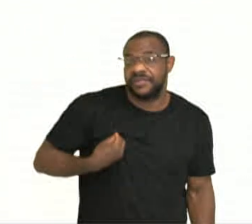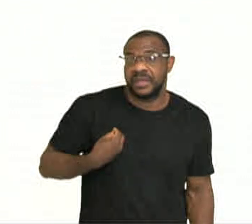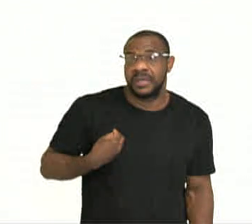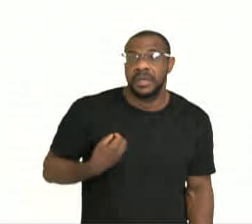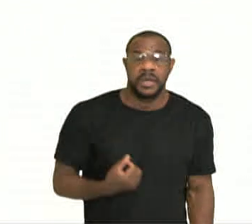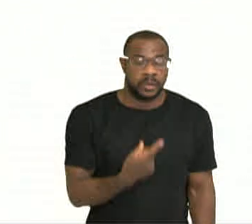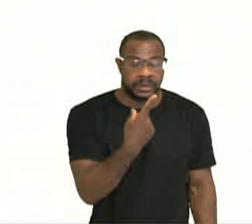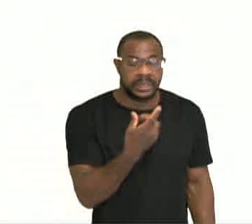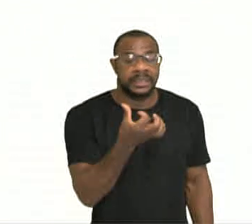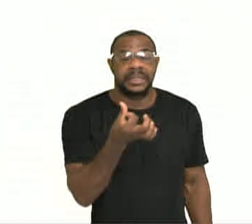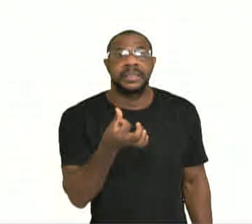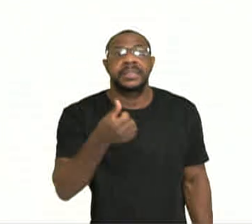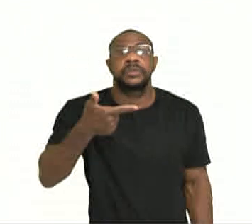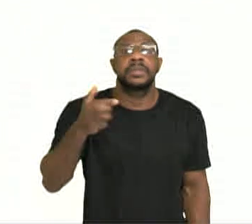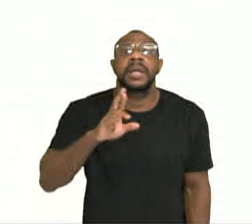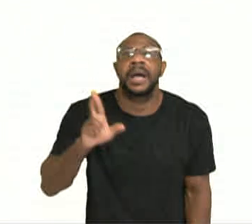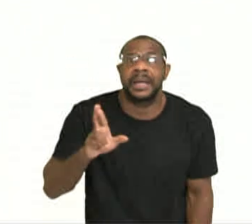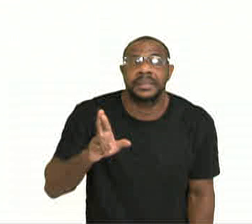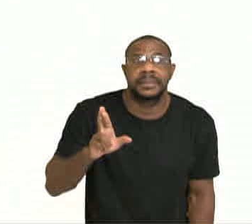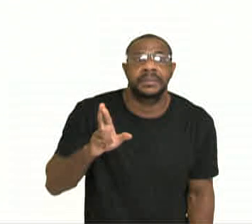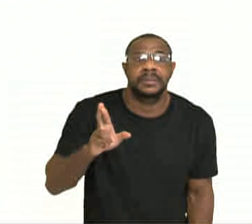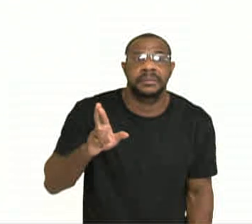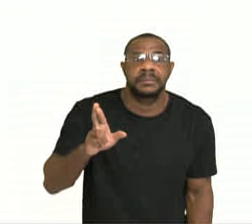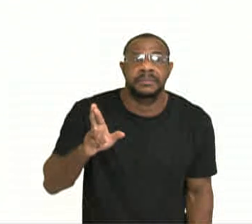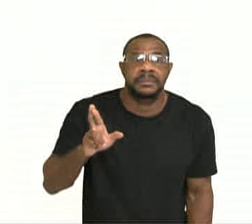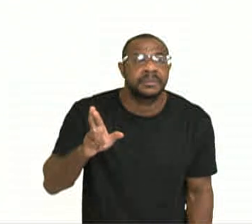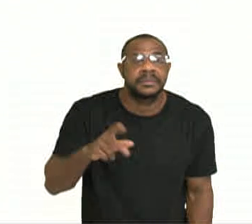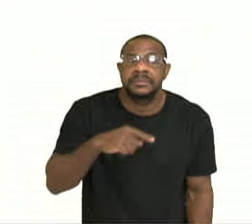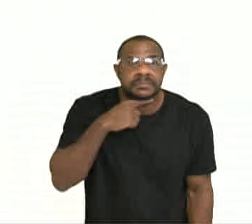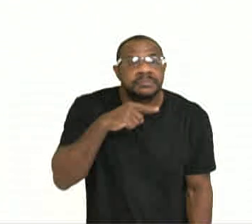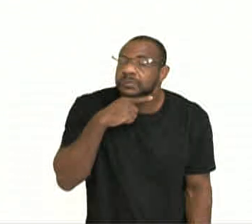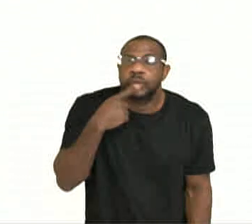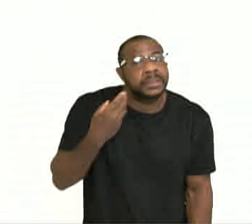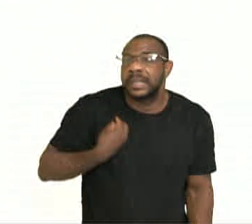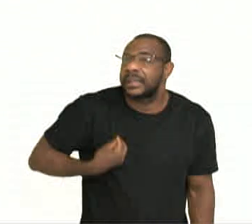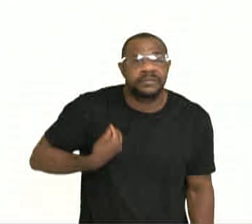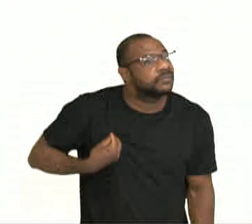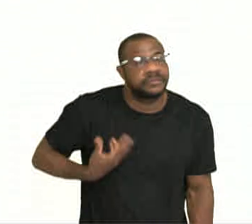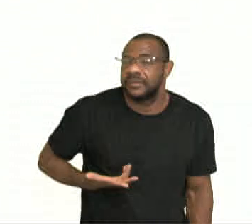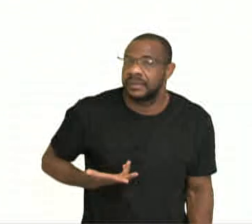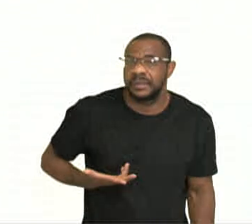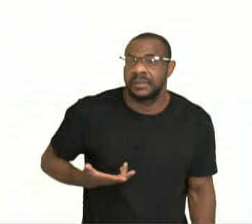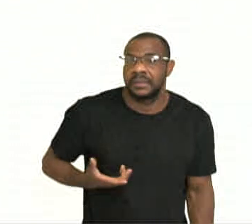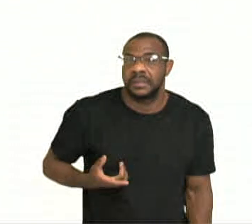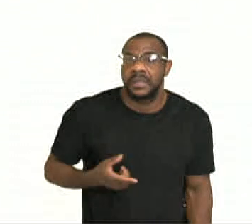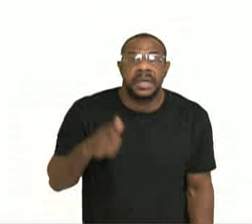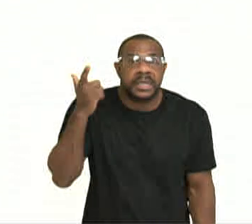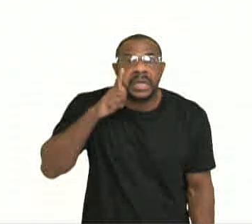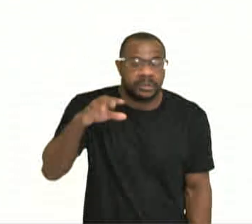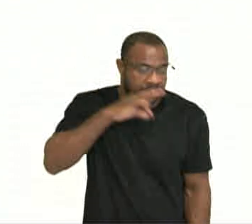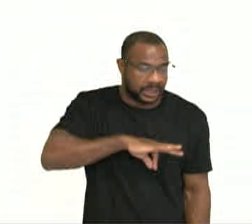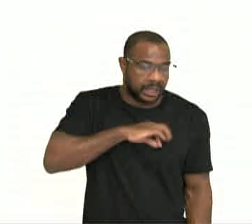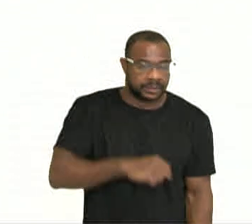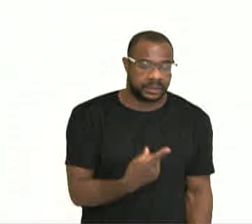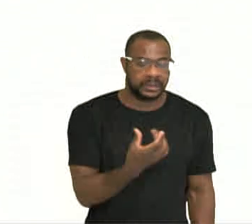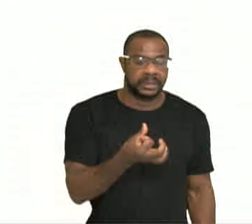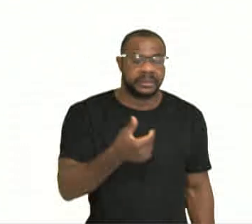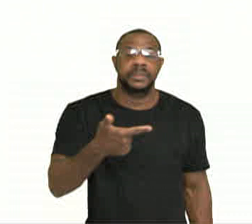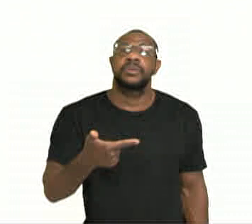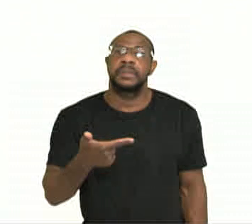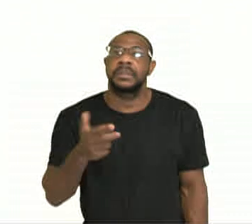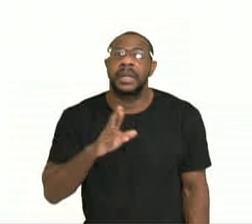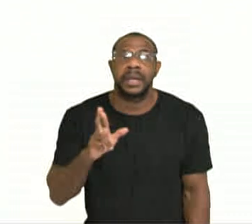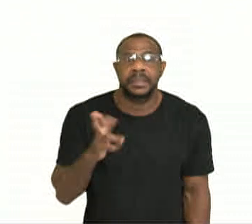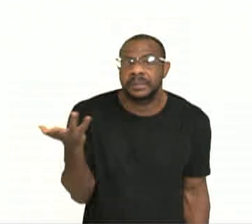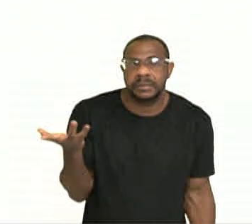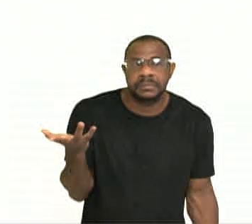a alimentação, ao mínimo para viver, com R$ 162 por mês? Essa é uma análise que nós temos que